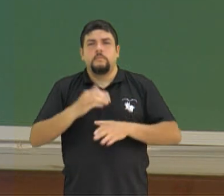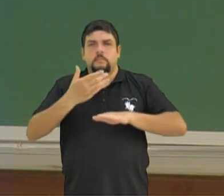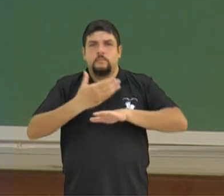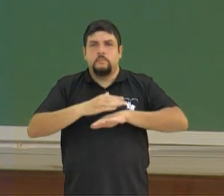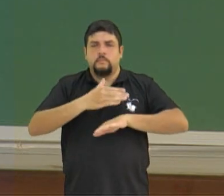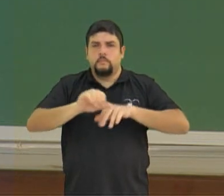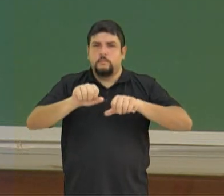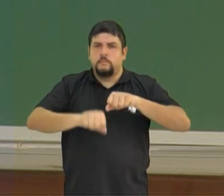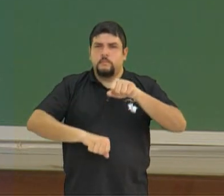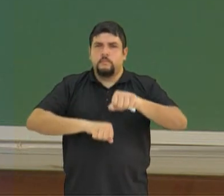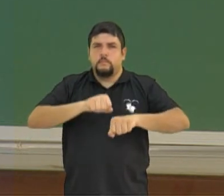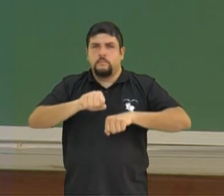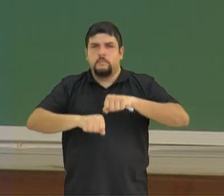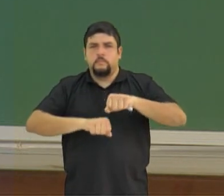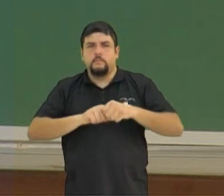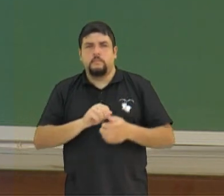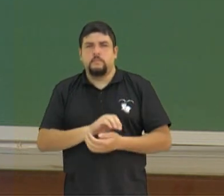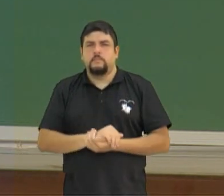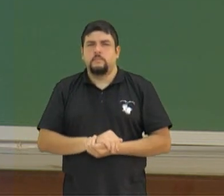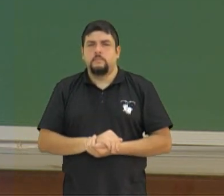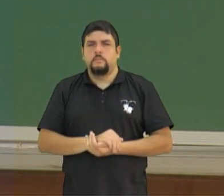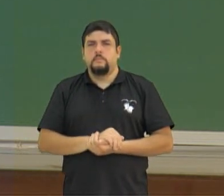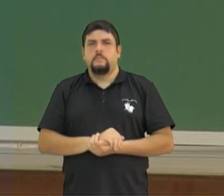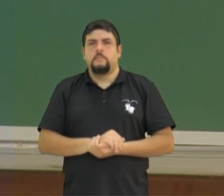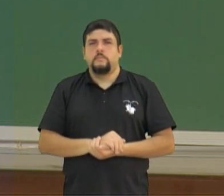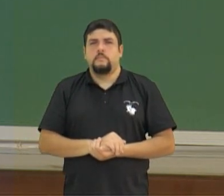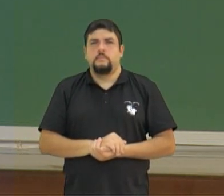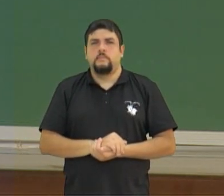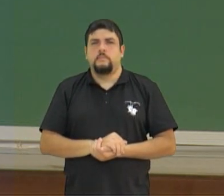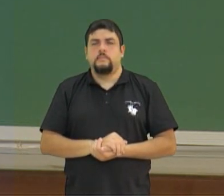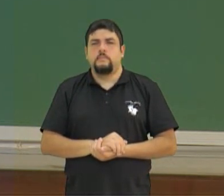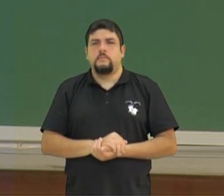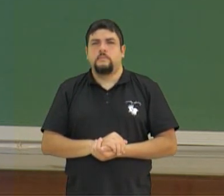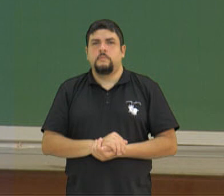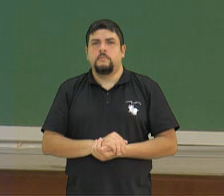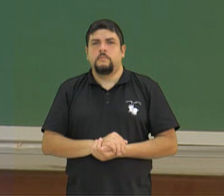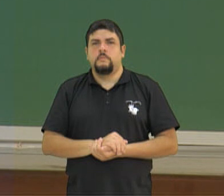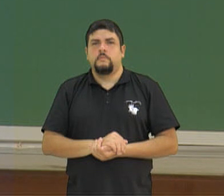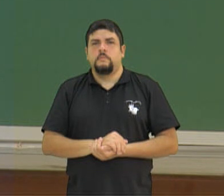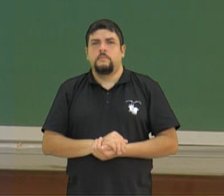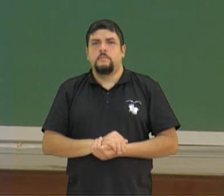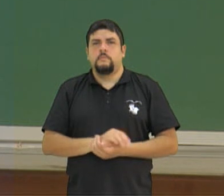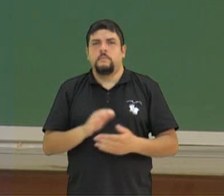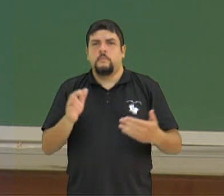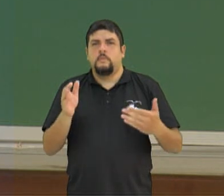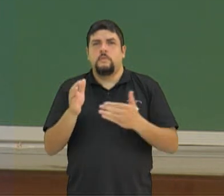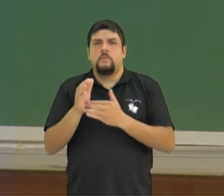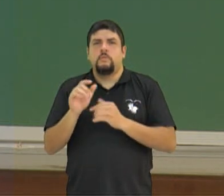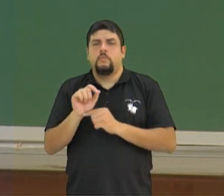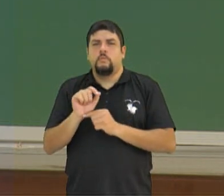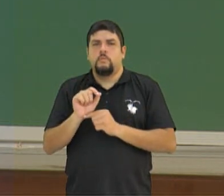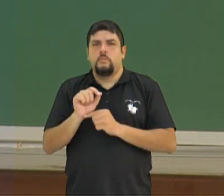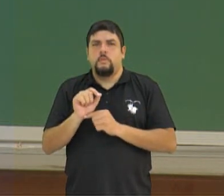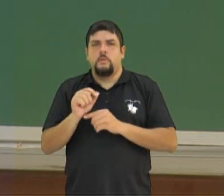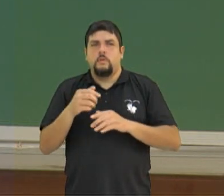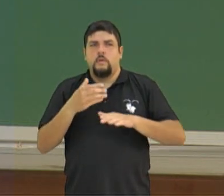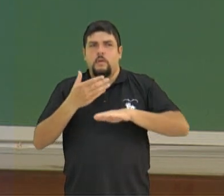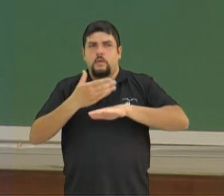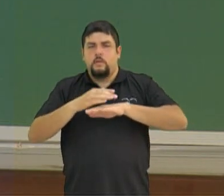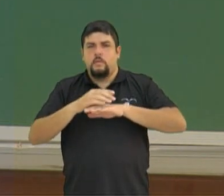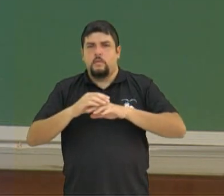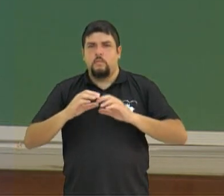ciclismo. E na última imagem, a gente tem a letra E, um praticante de uma imagem